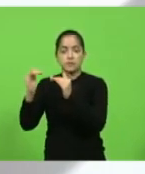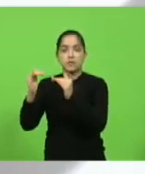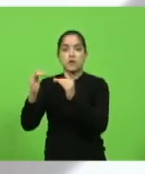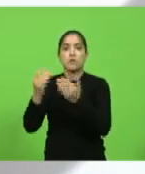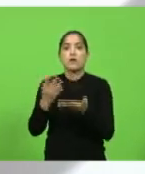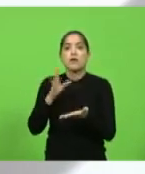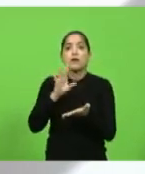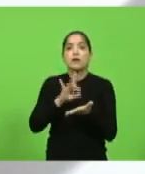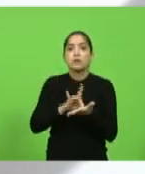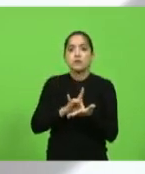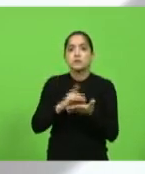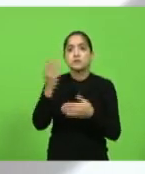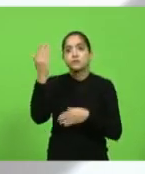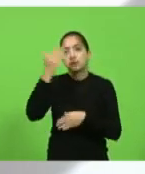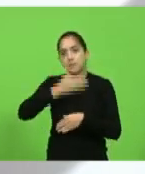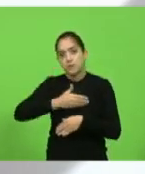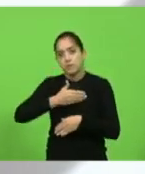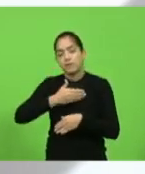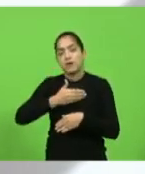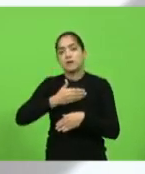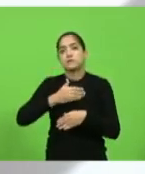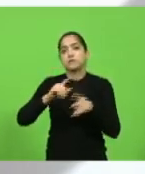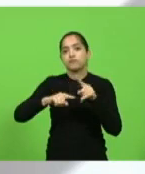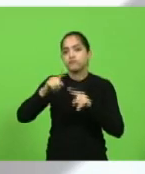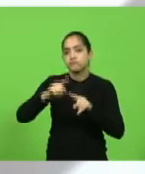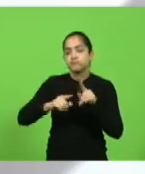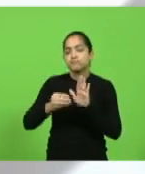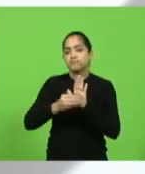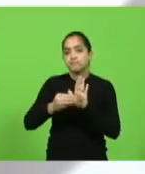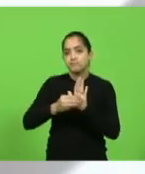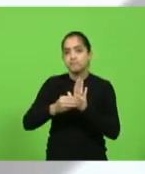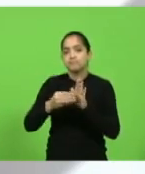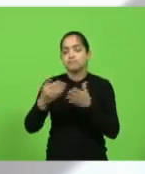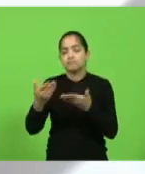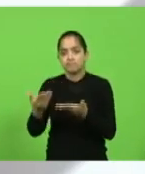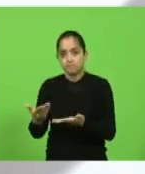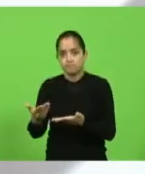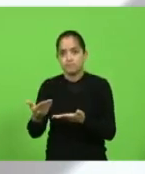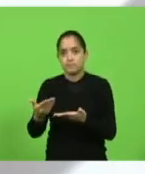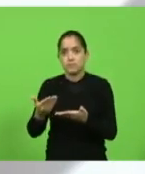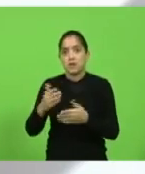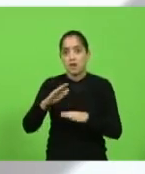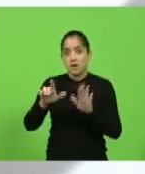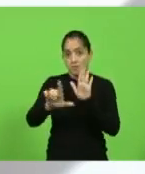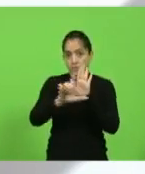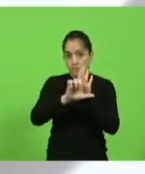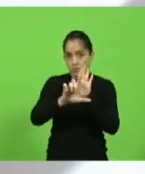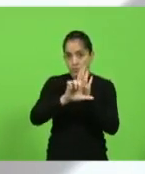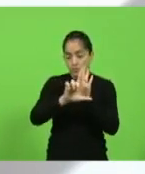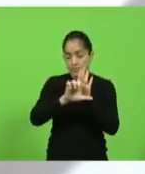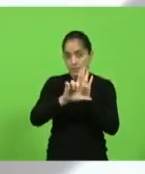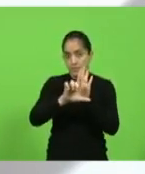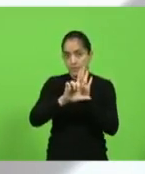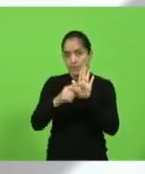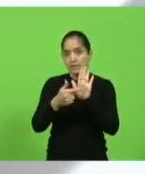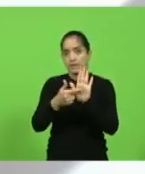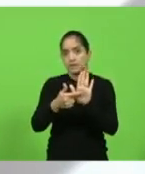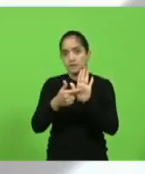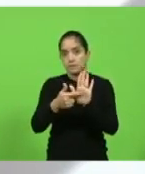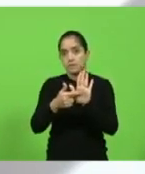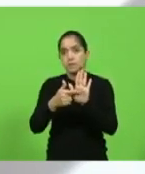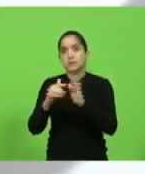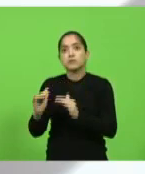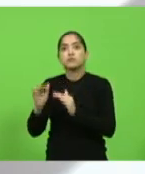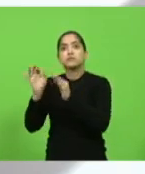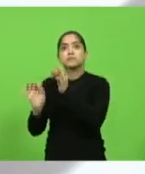está provada a inexistência material do fato, situação em que a própria lei retira expressamente a competência do juízo civil